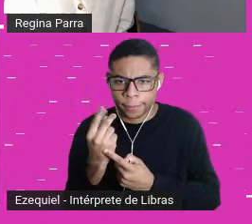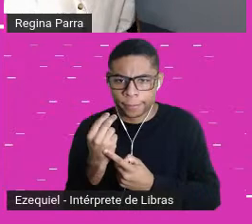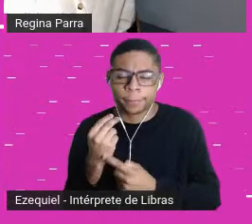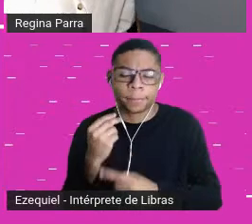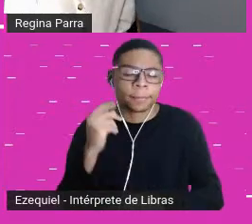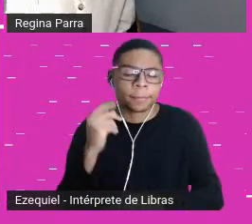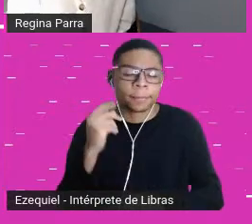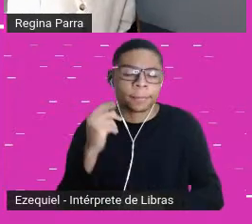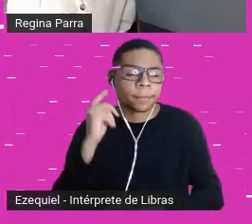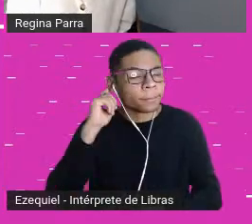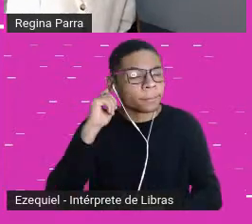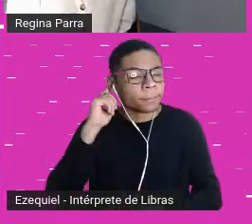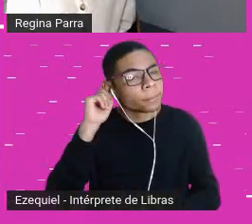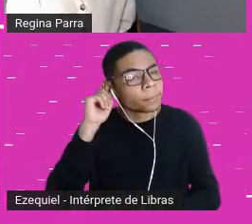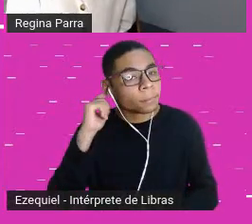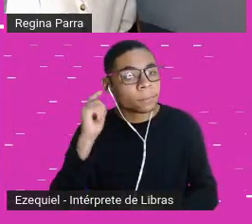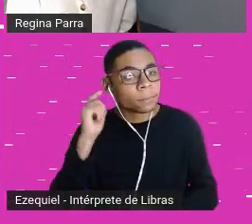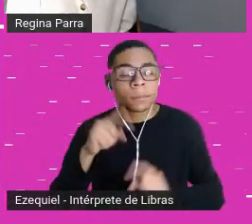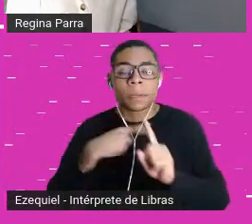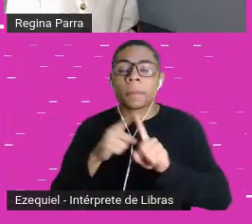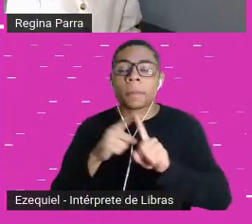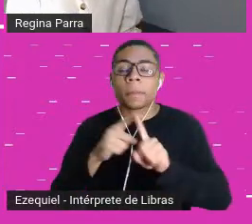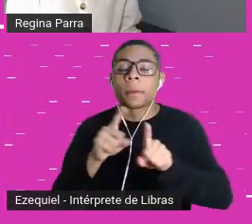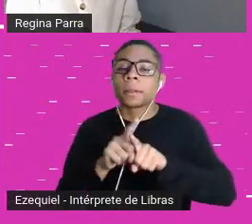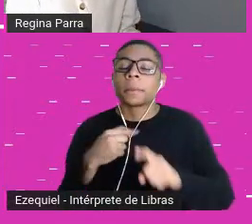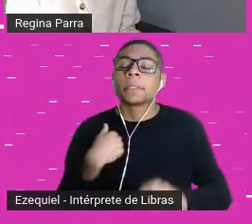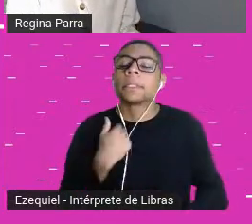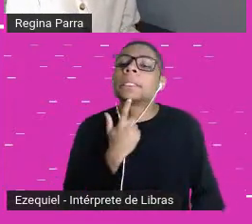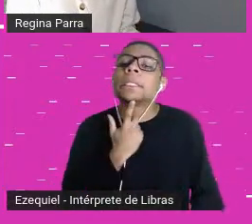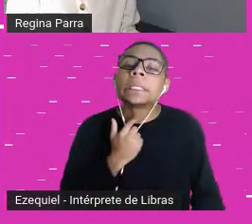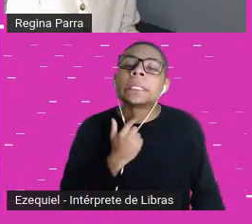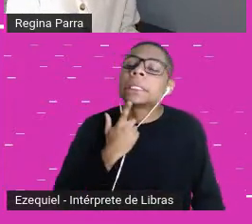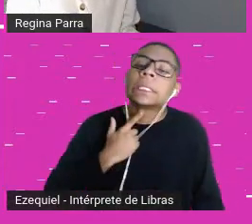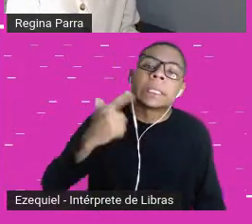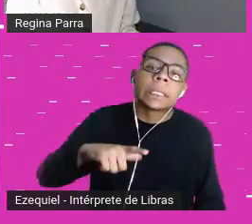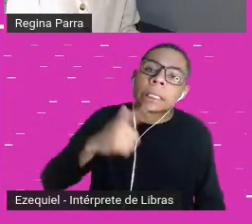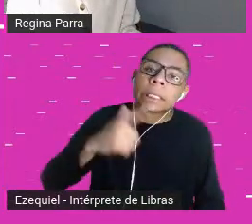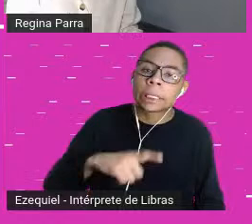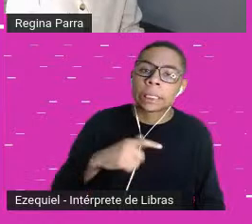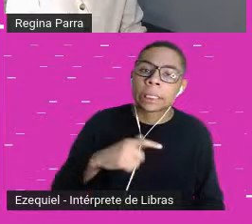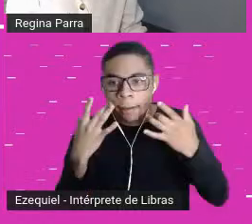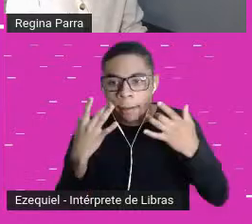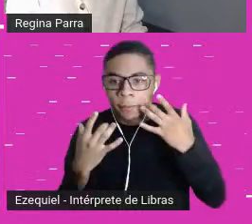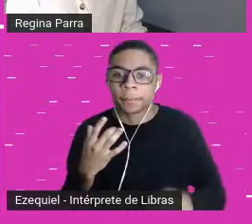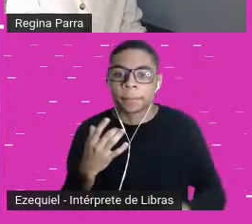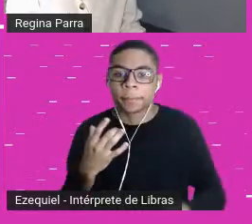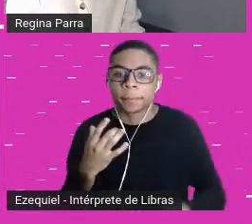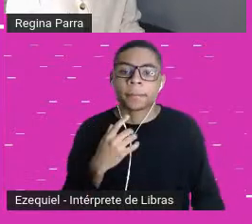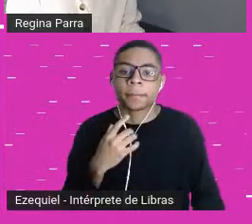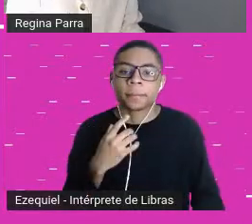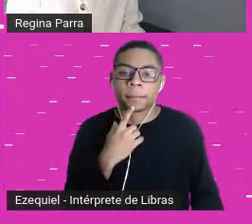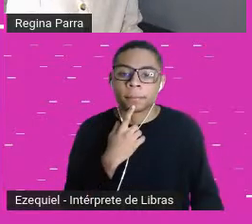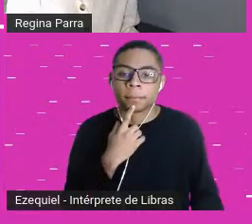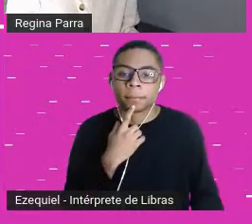e inclinações à arte, ao teatro, e foi aí que ele me puxou para dentro desse núcleo do